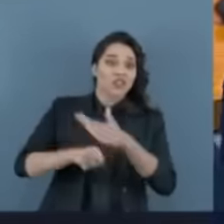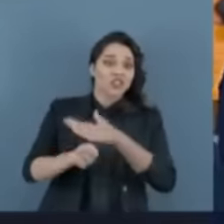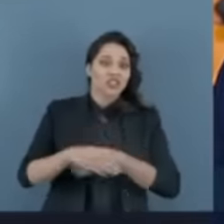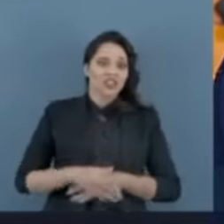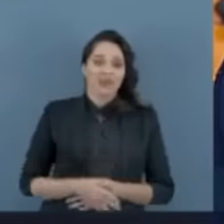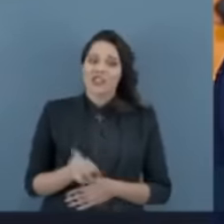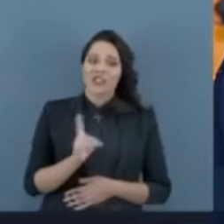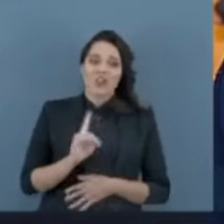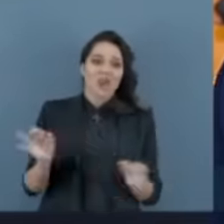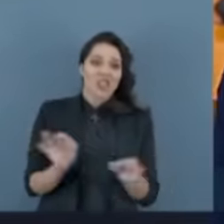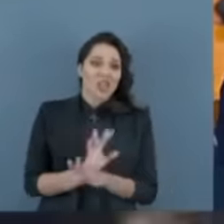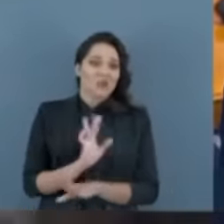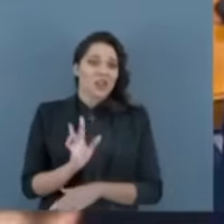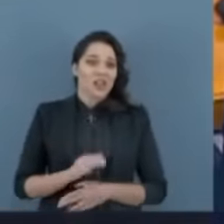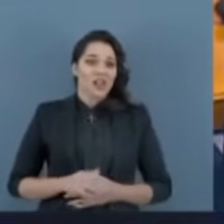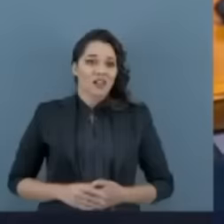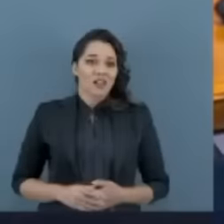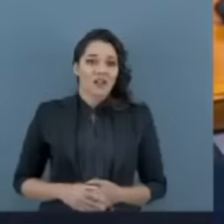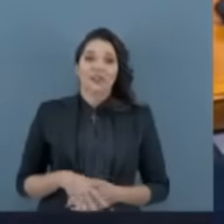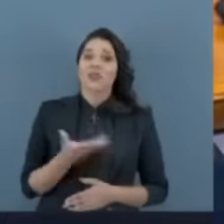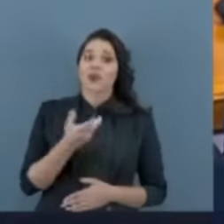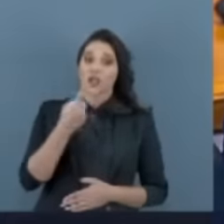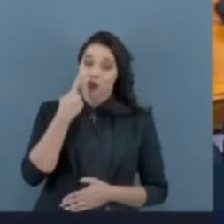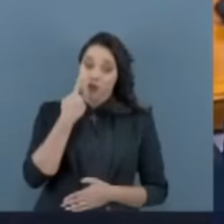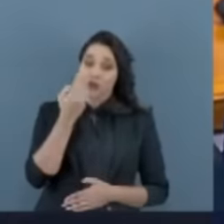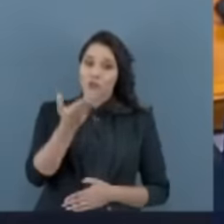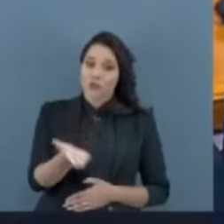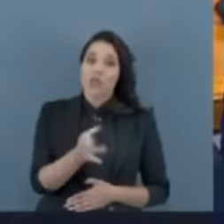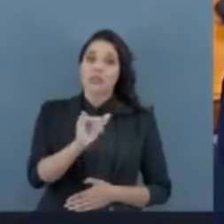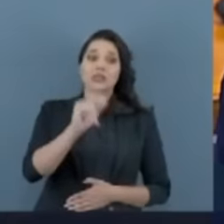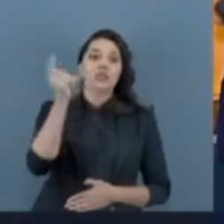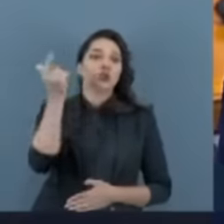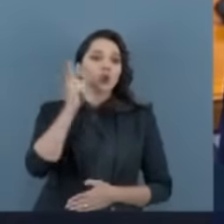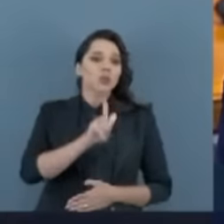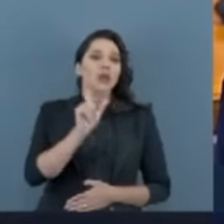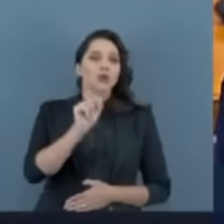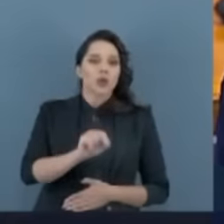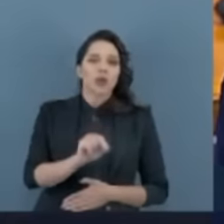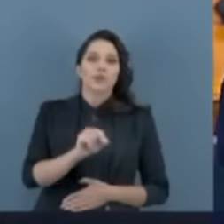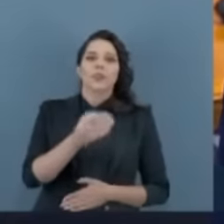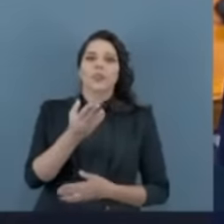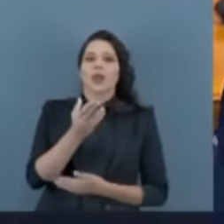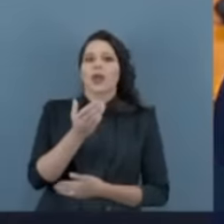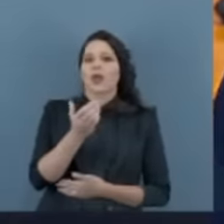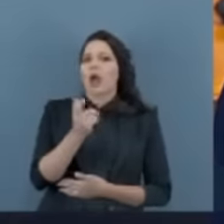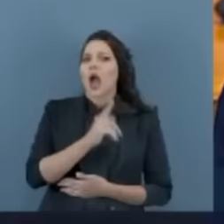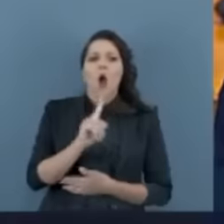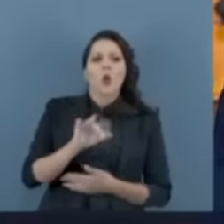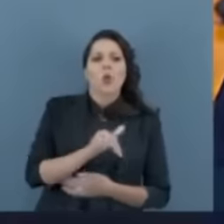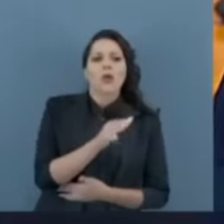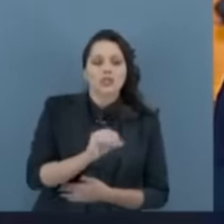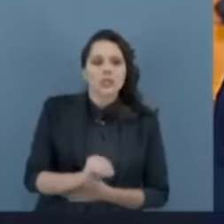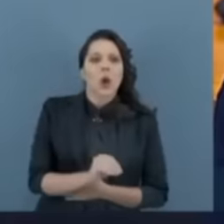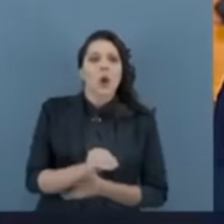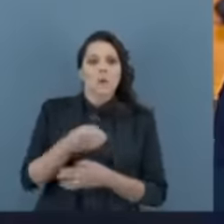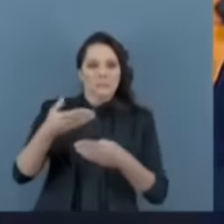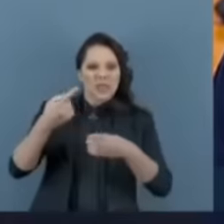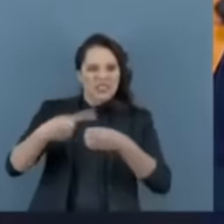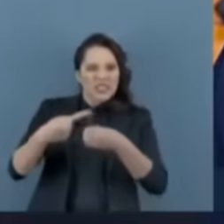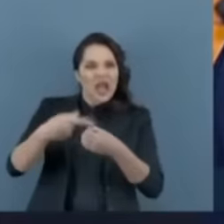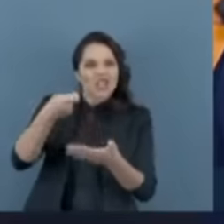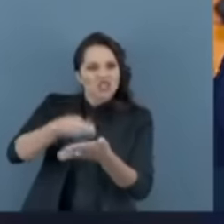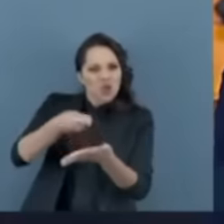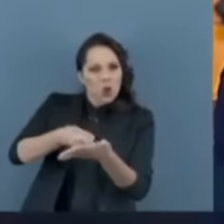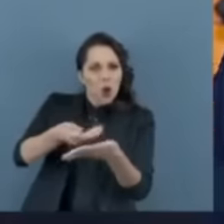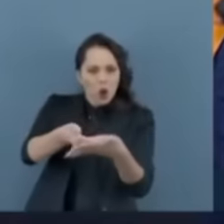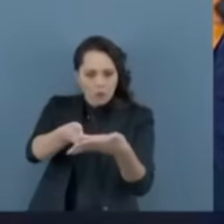vão terminar. Então, onde que eu queria ver com a Vossa Excelência, se a gente conseguisse entrar com uma ação para a gente barrar essas cidades, esses estados, que isso não é só em